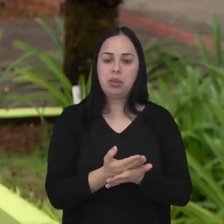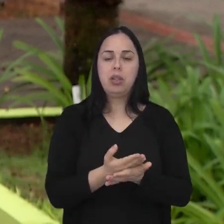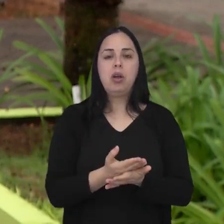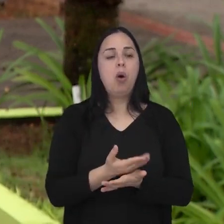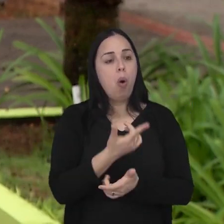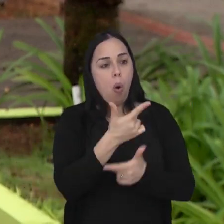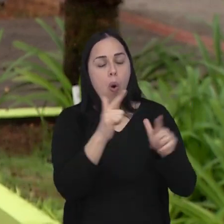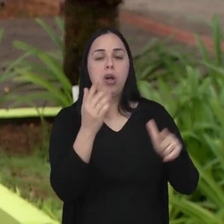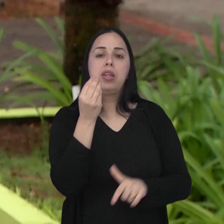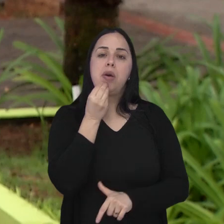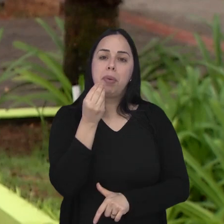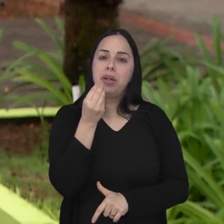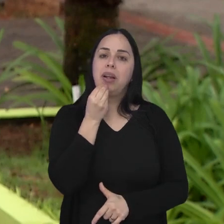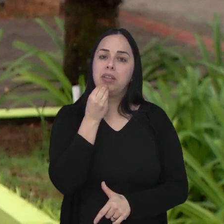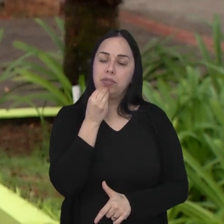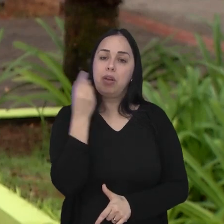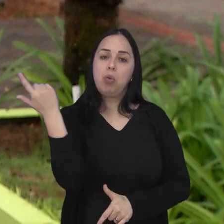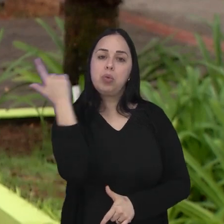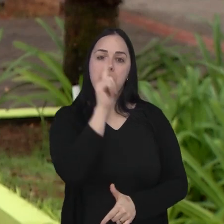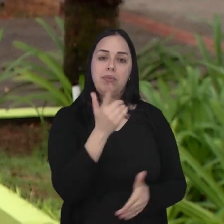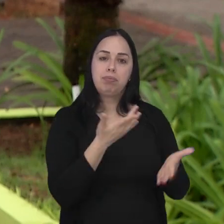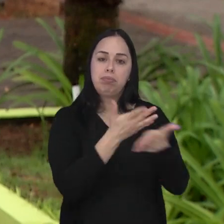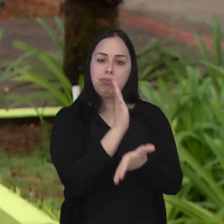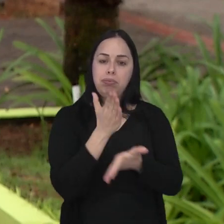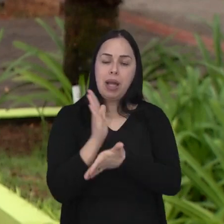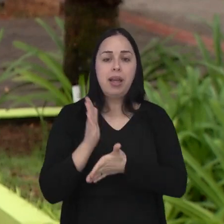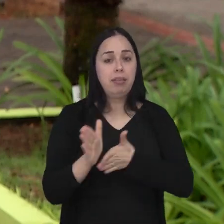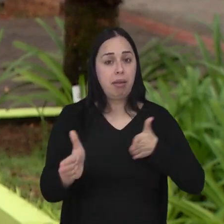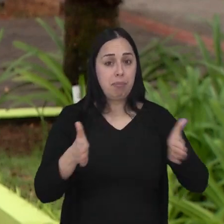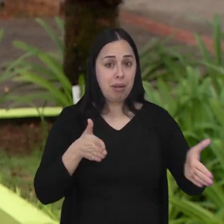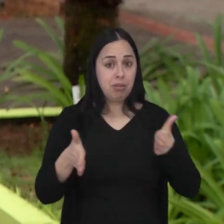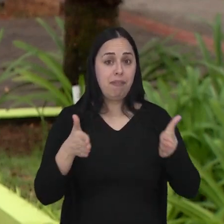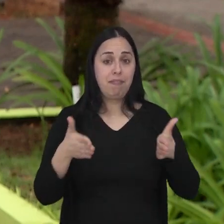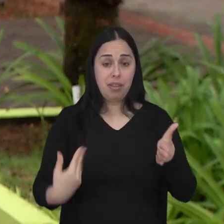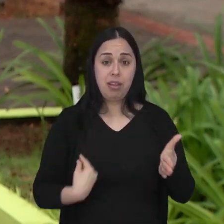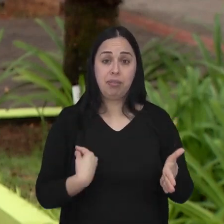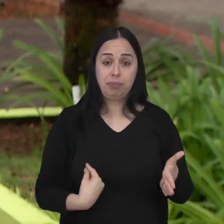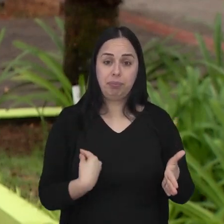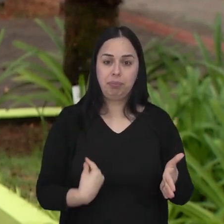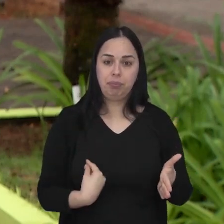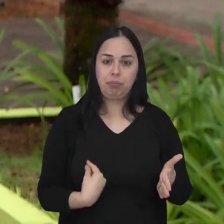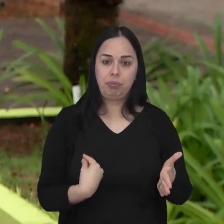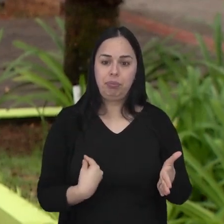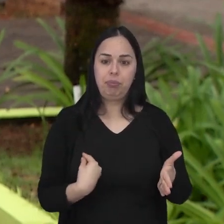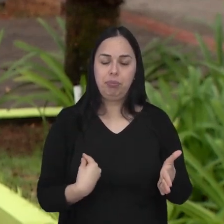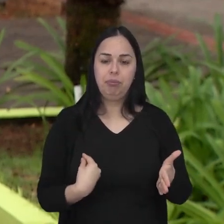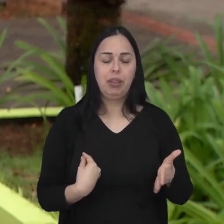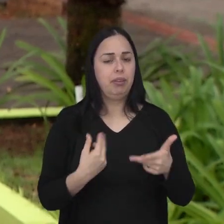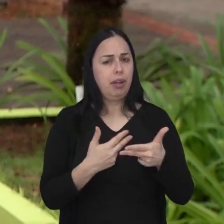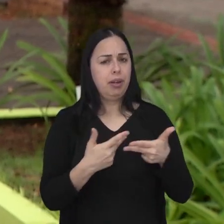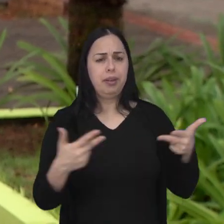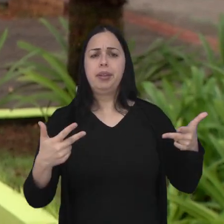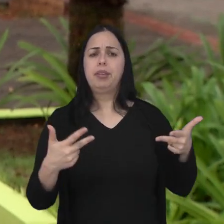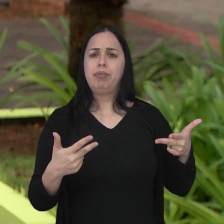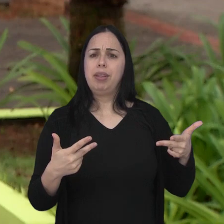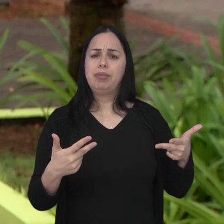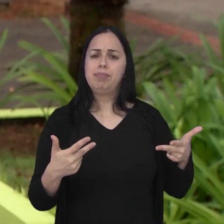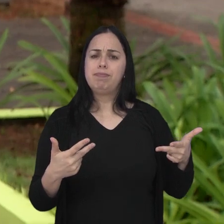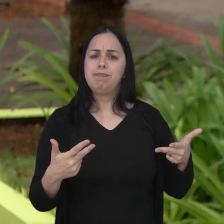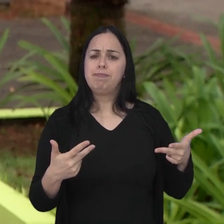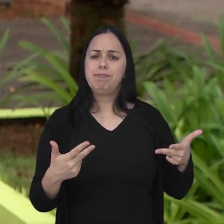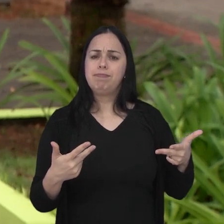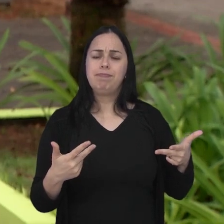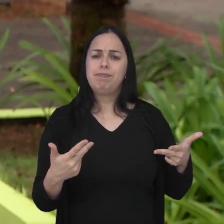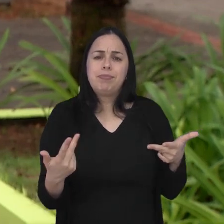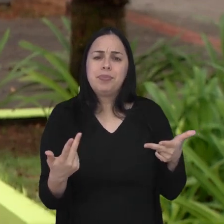capacitado, qualificado, outras oportunidades vão surgir e que tem momentos da nossa vida e coisas que a